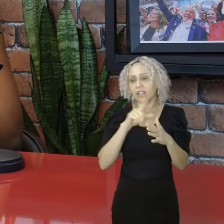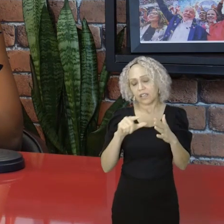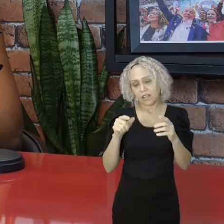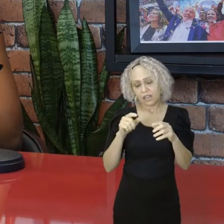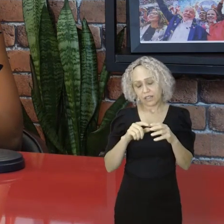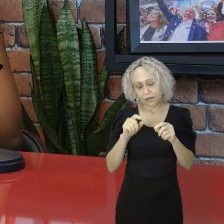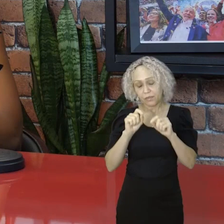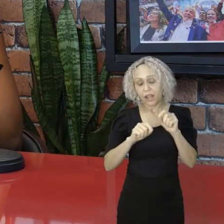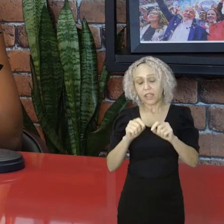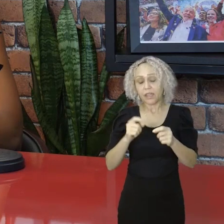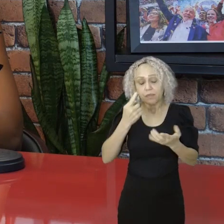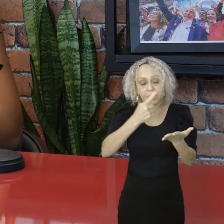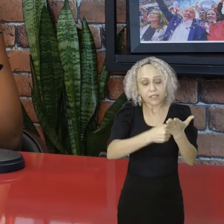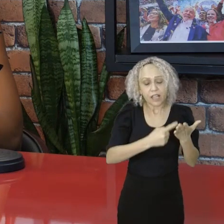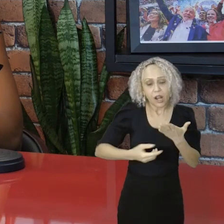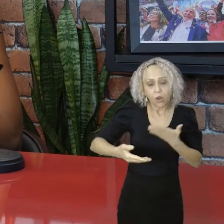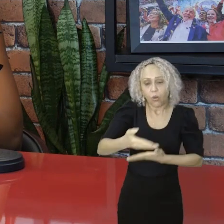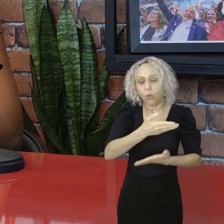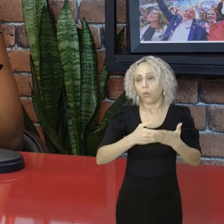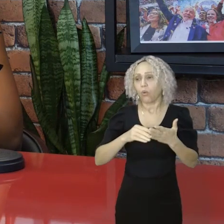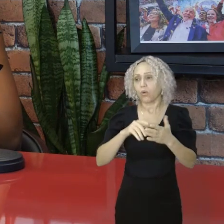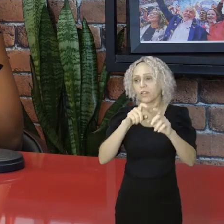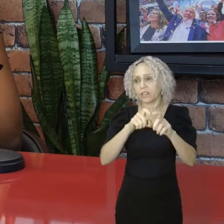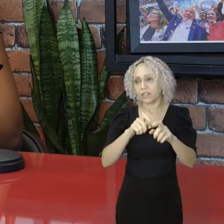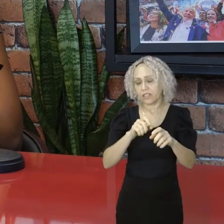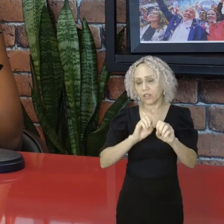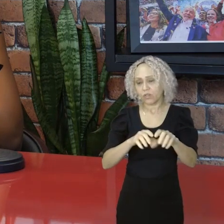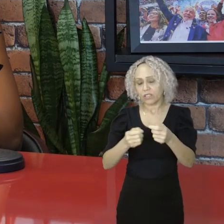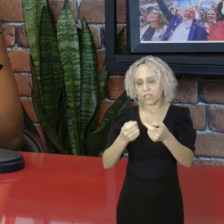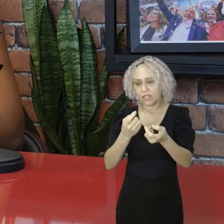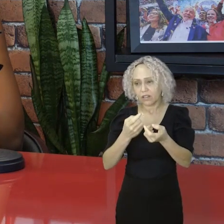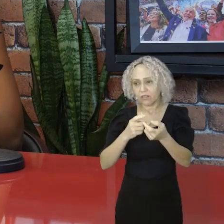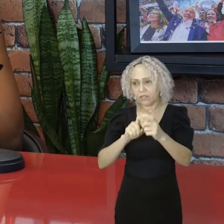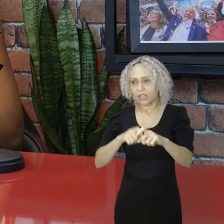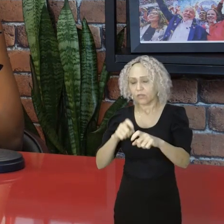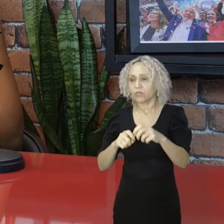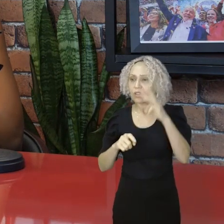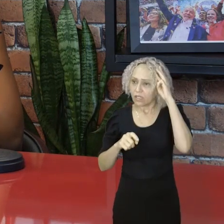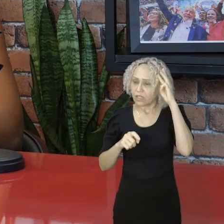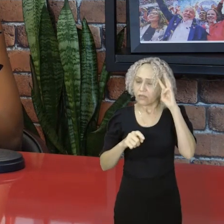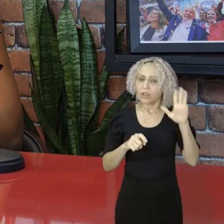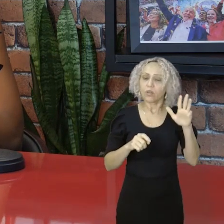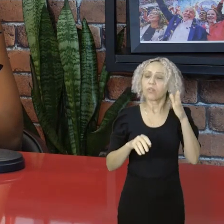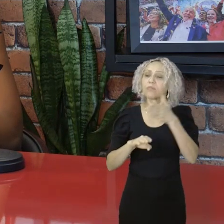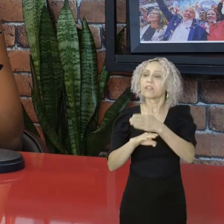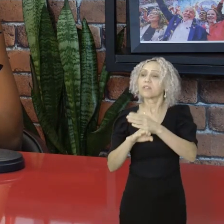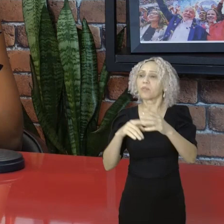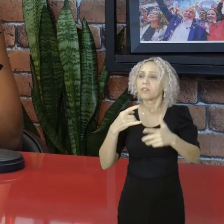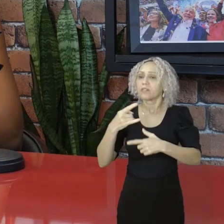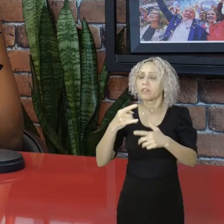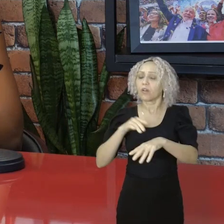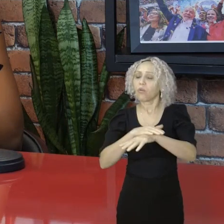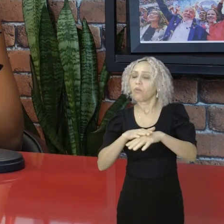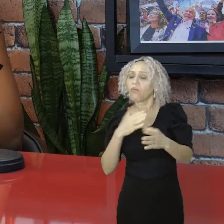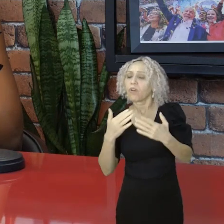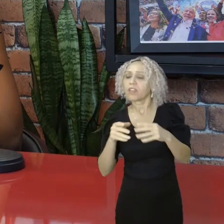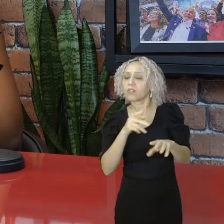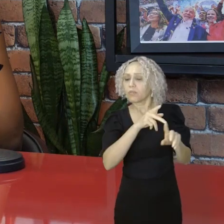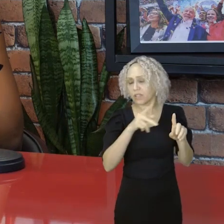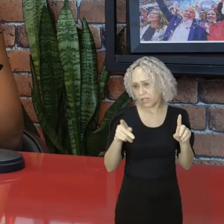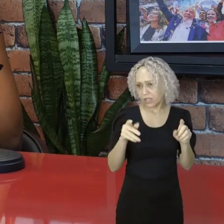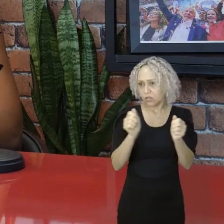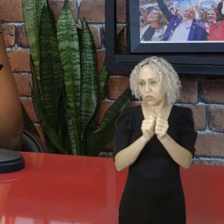de educação, defesa e agricultura. Na terça-feira, Lula participou da live Conversa com o presidente, ao lado